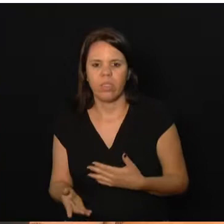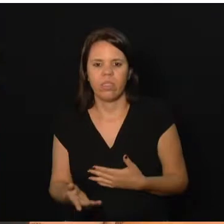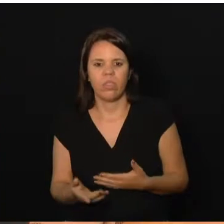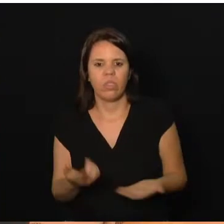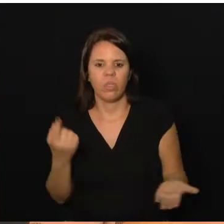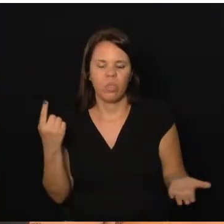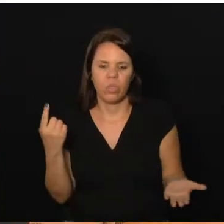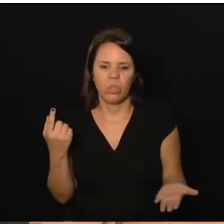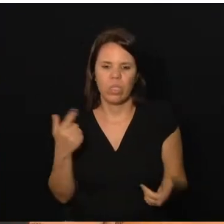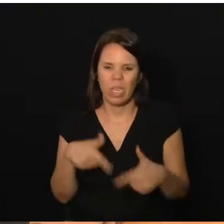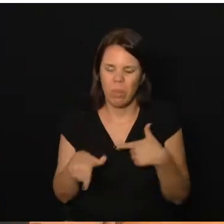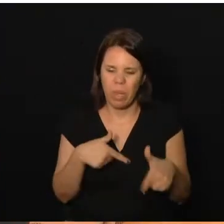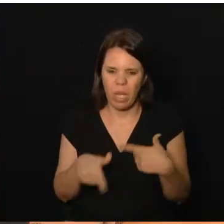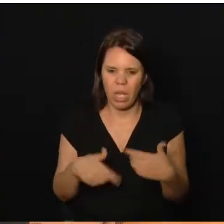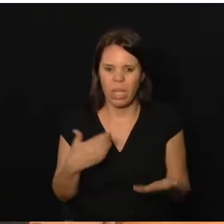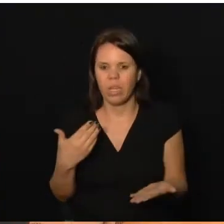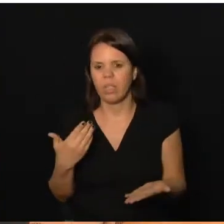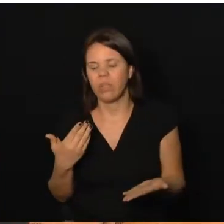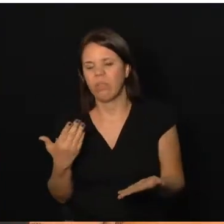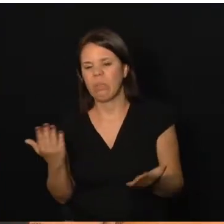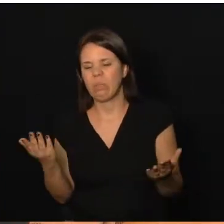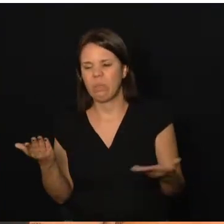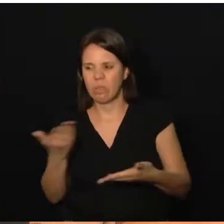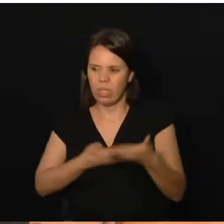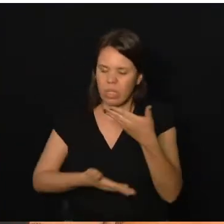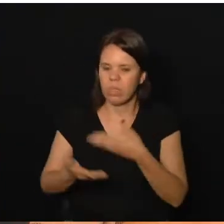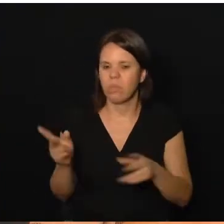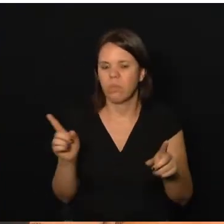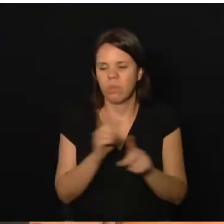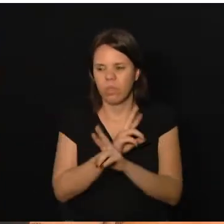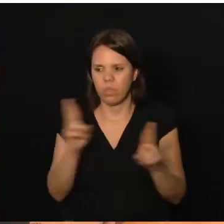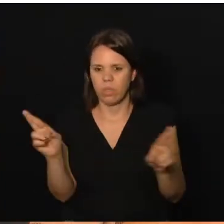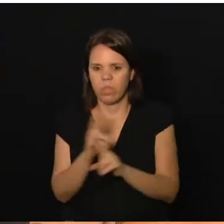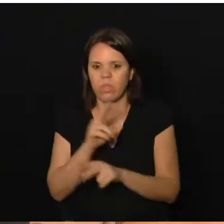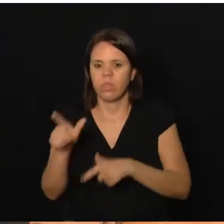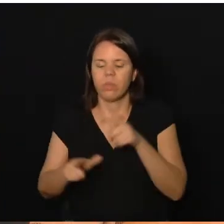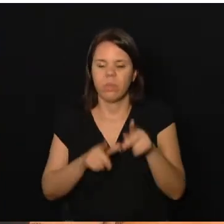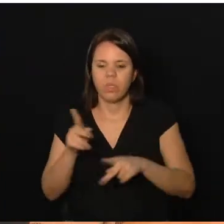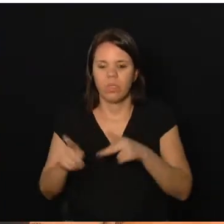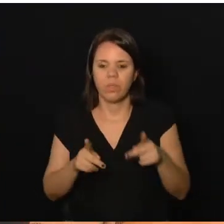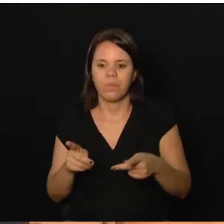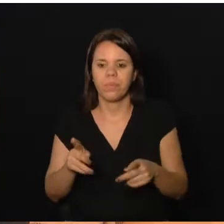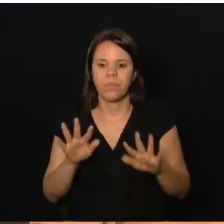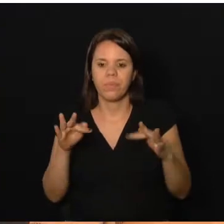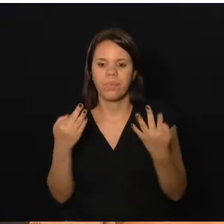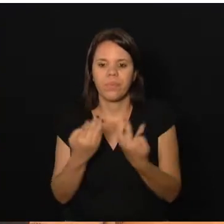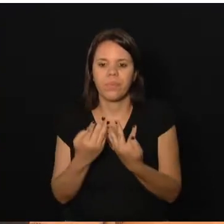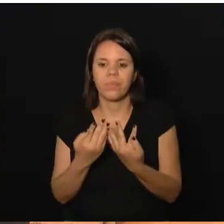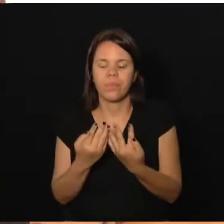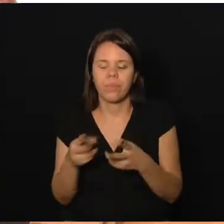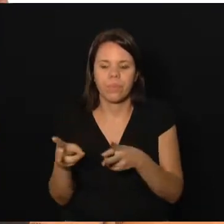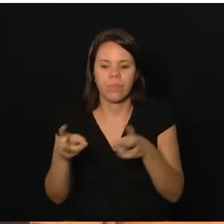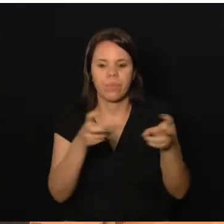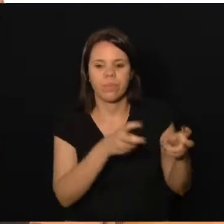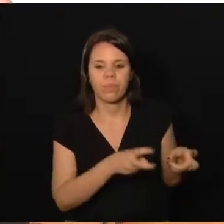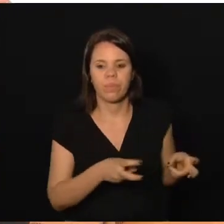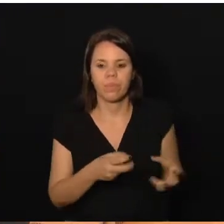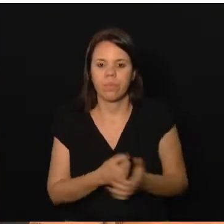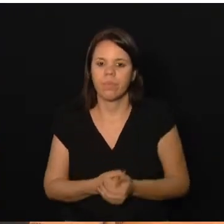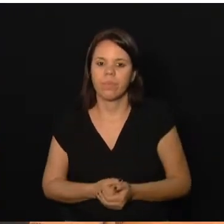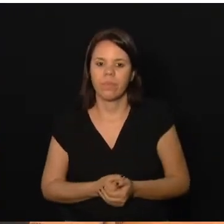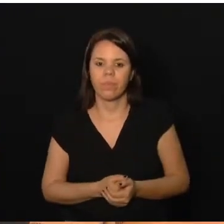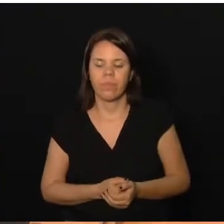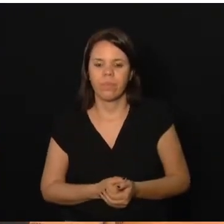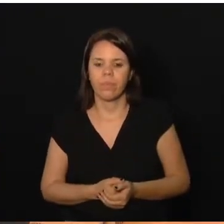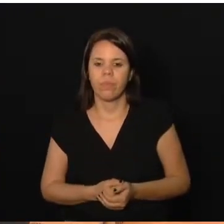comprometendo o emprego, ele vai comprometendo os relacionamentos, ele vai tendo várias outras consequências. Então, a família, percebendo essa